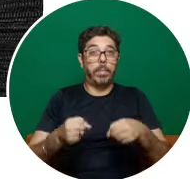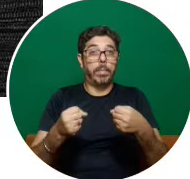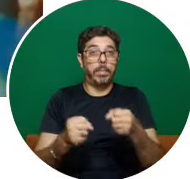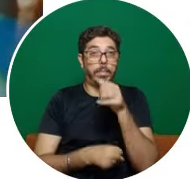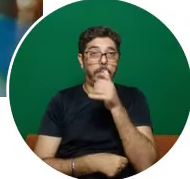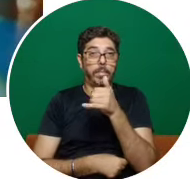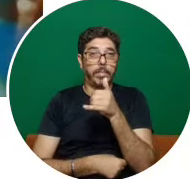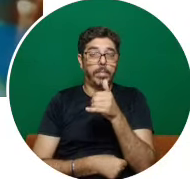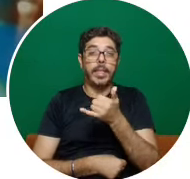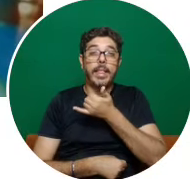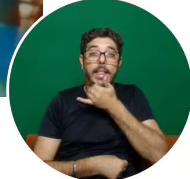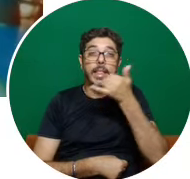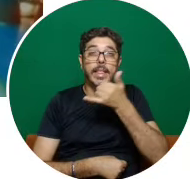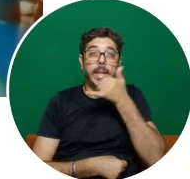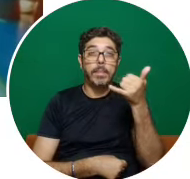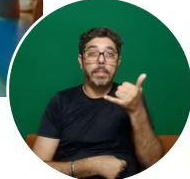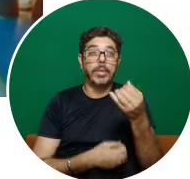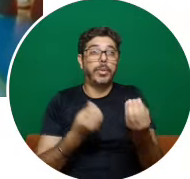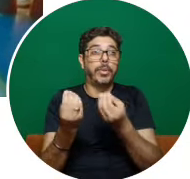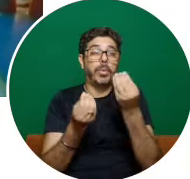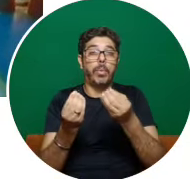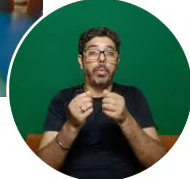o campo.